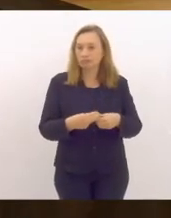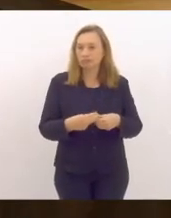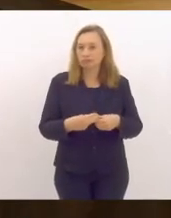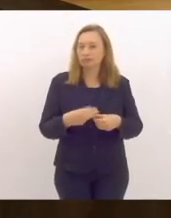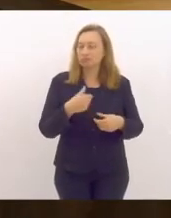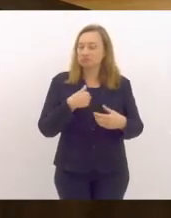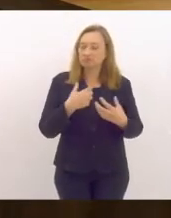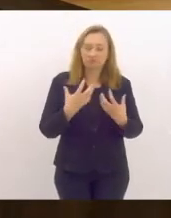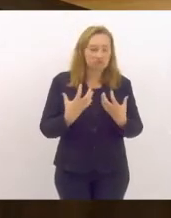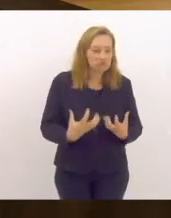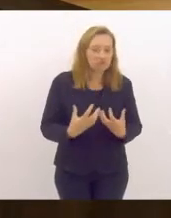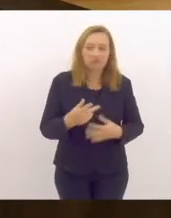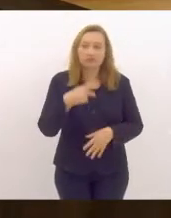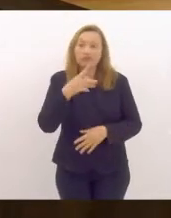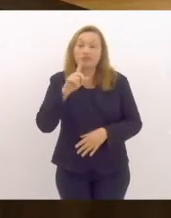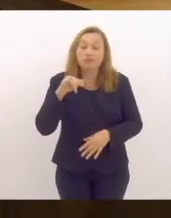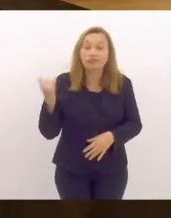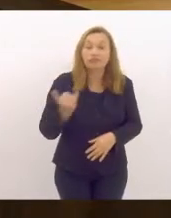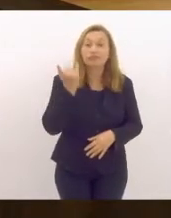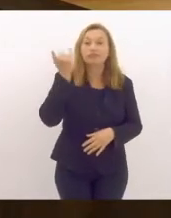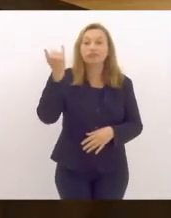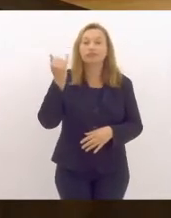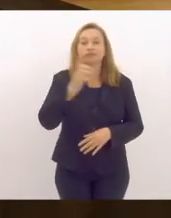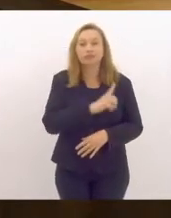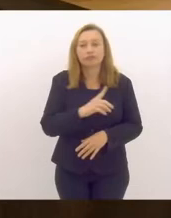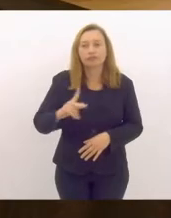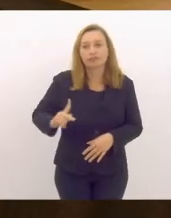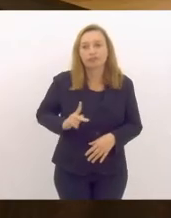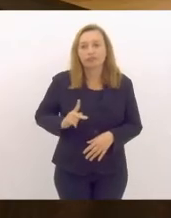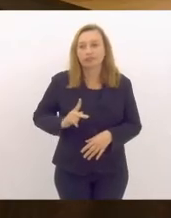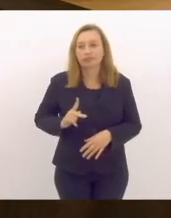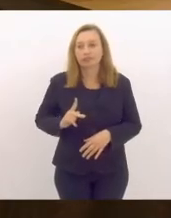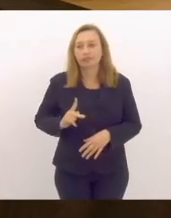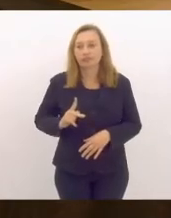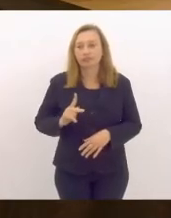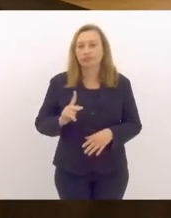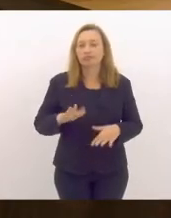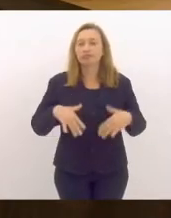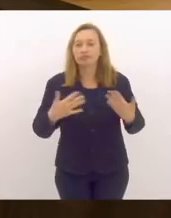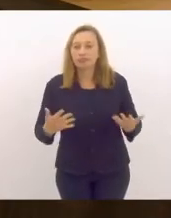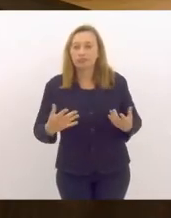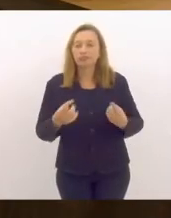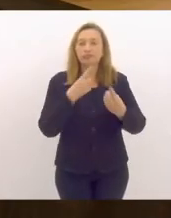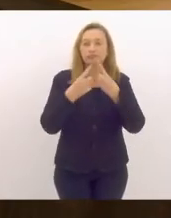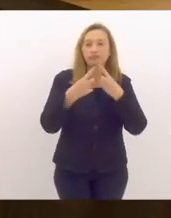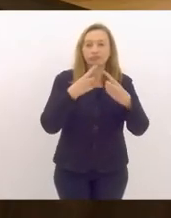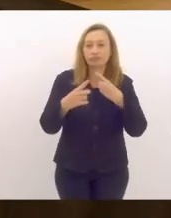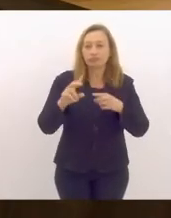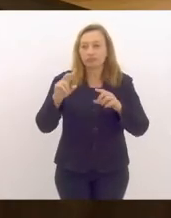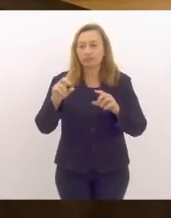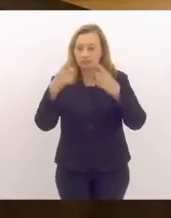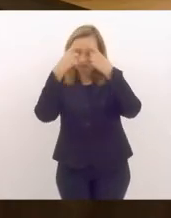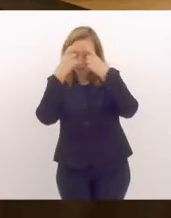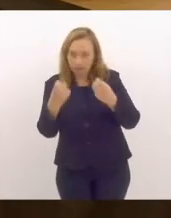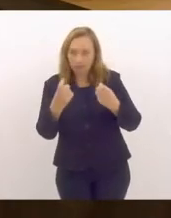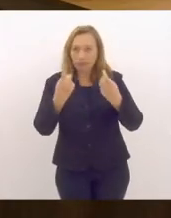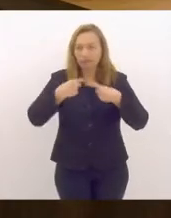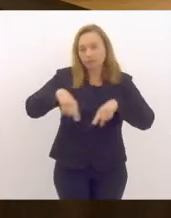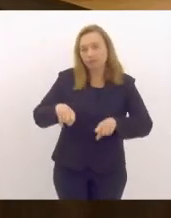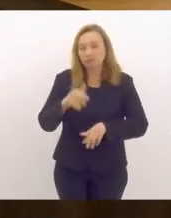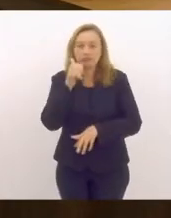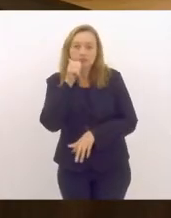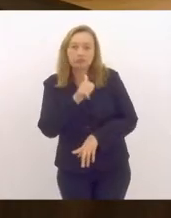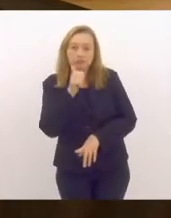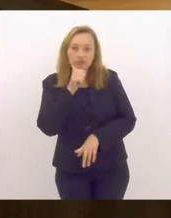de dizer o quanto é importante a Defensoria Pública quando a gente discute violência contra a mulher, quando a gente